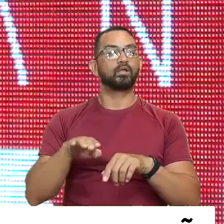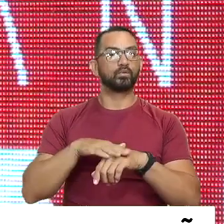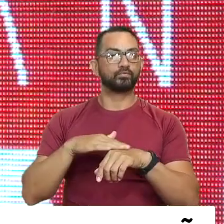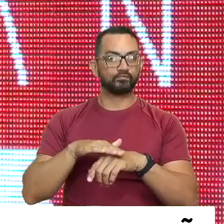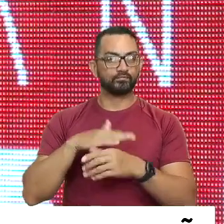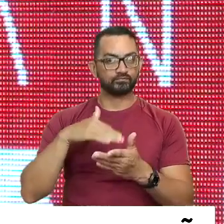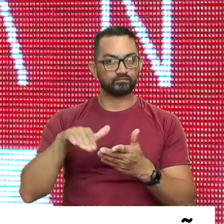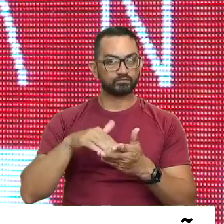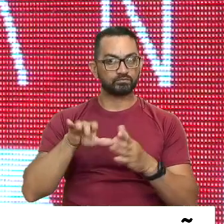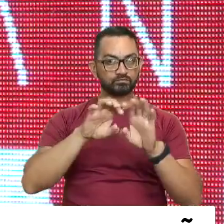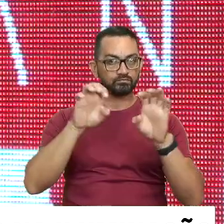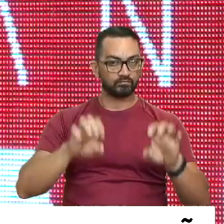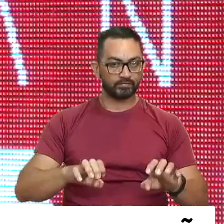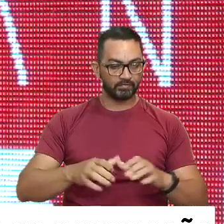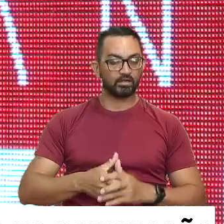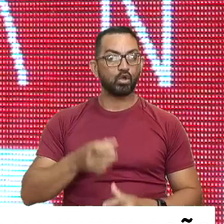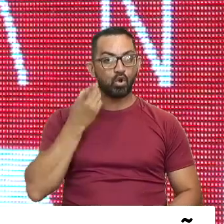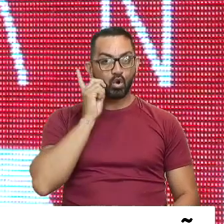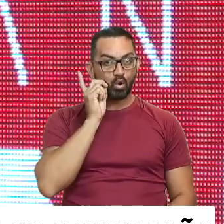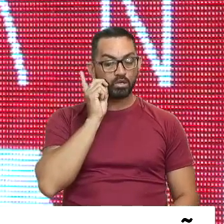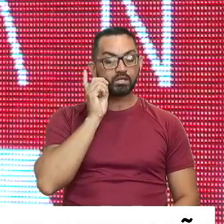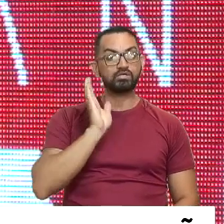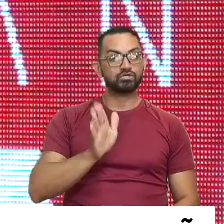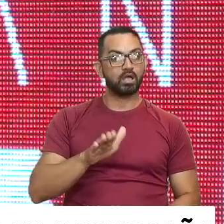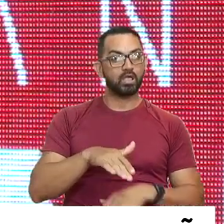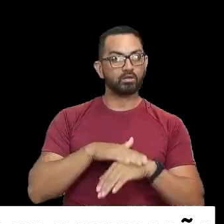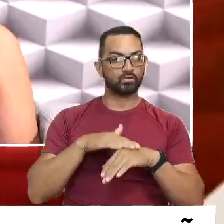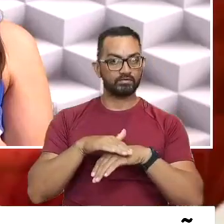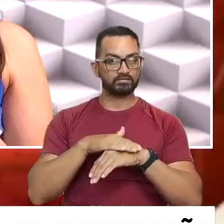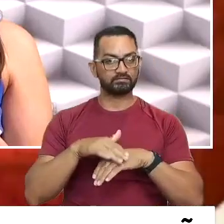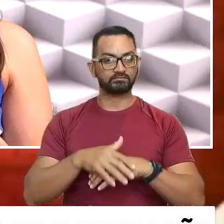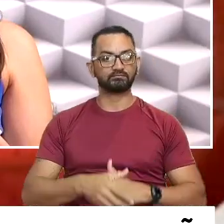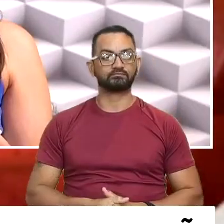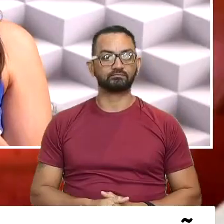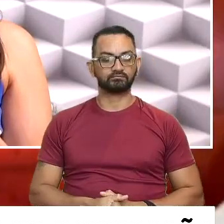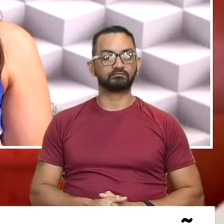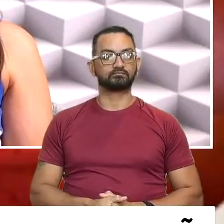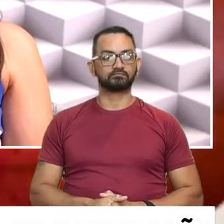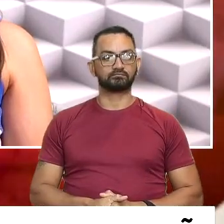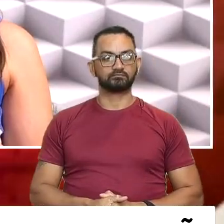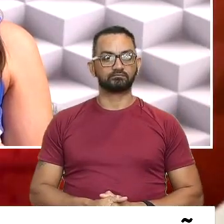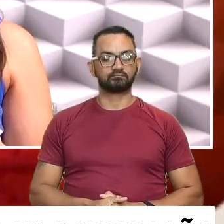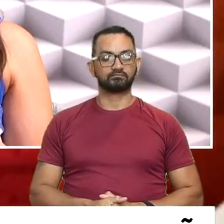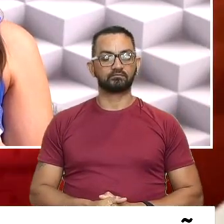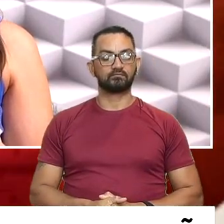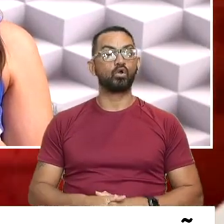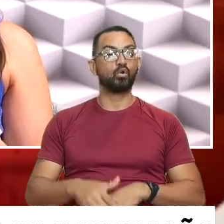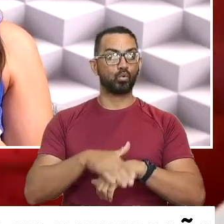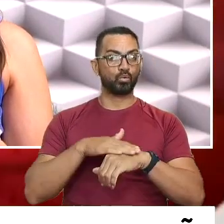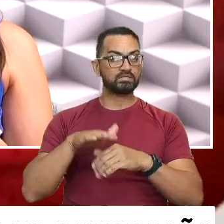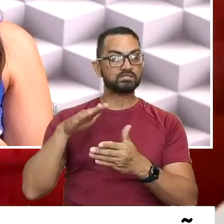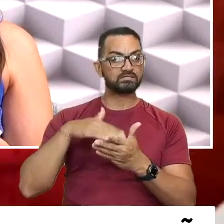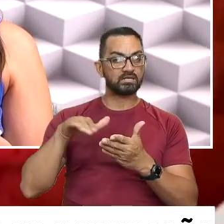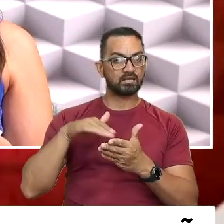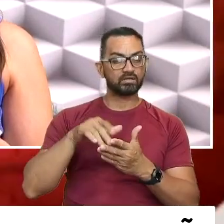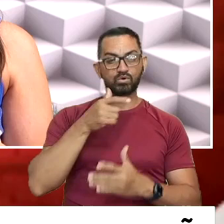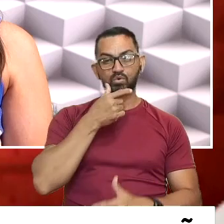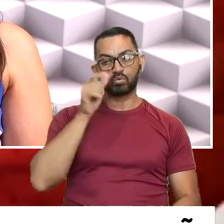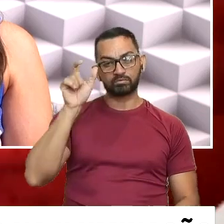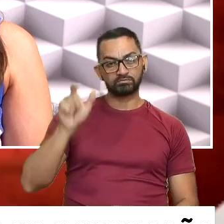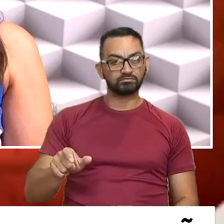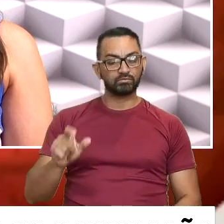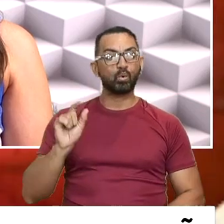Valéria, conversei com o secretário de Infraestrutura ontem, inclusive, pode colocar a Valéria comigo aqui na tela, produção, ontem mesmo eu conversei com